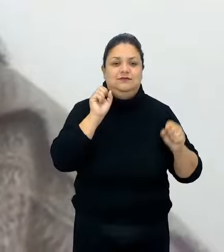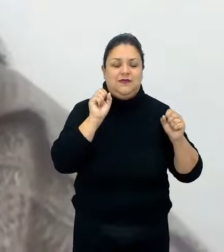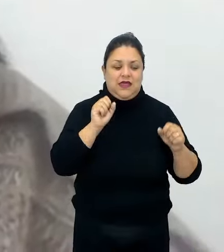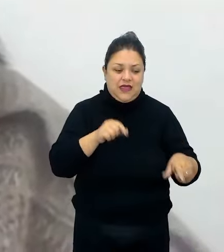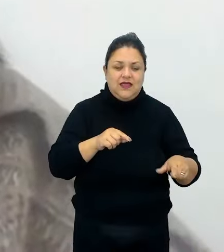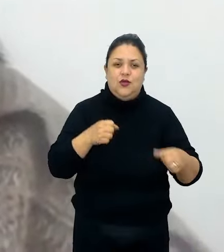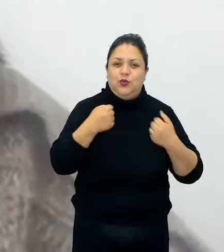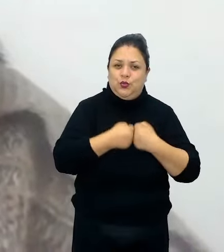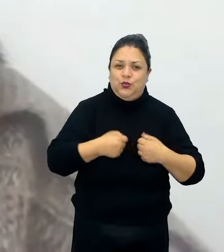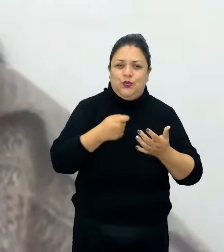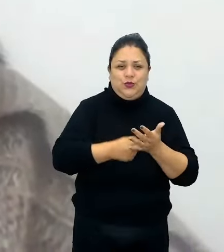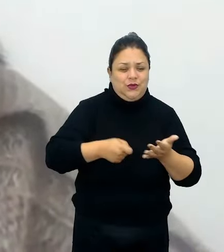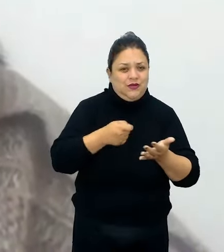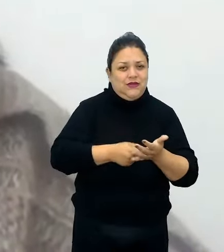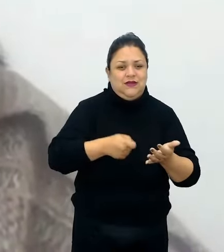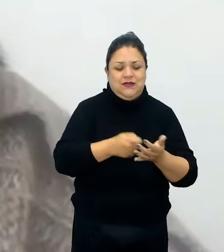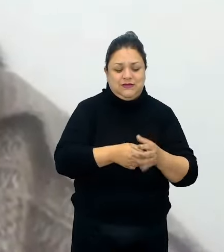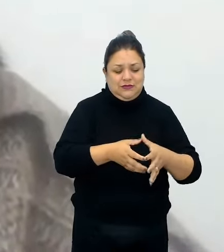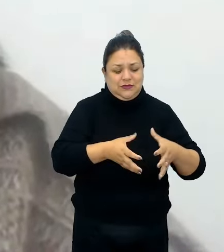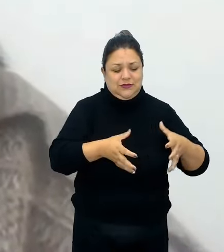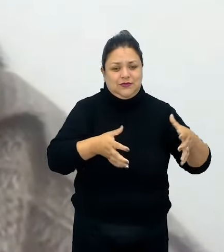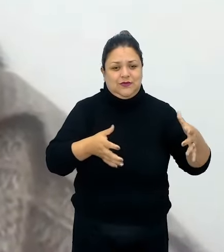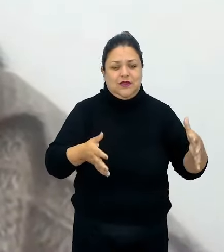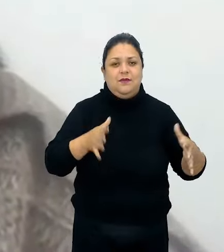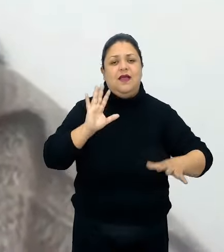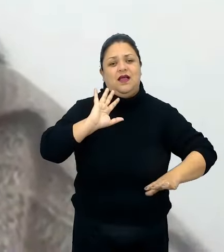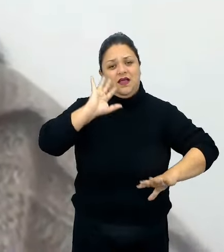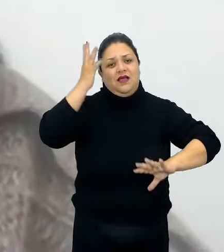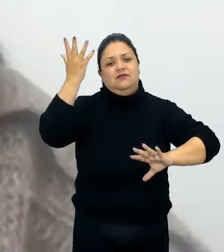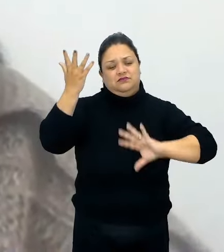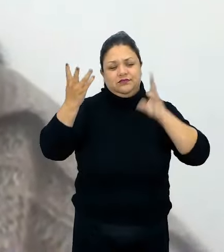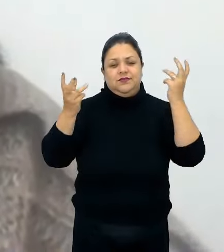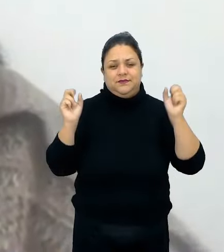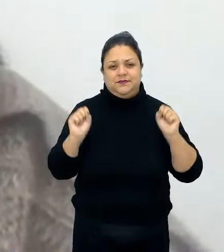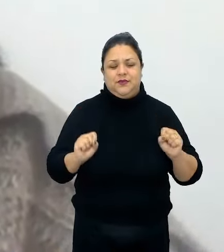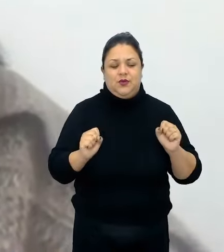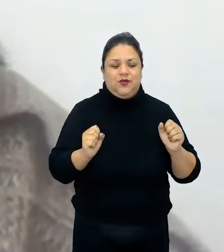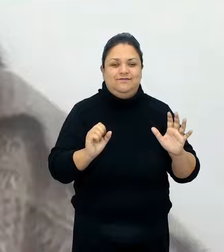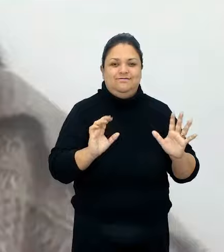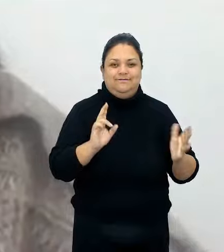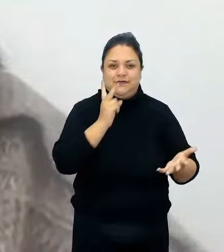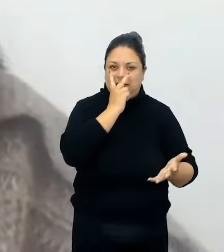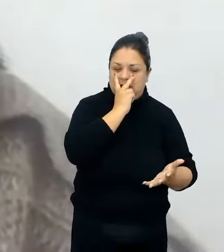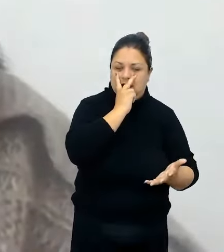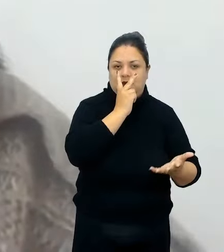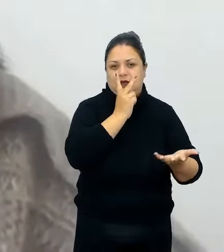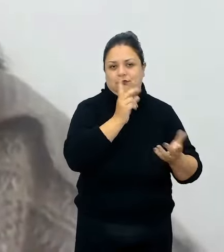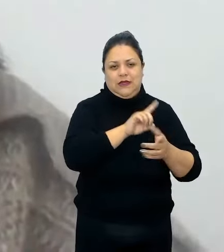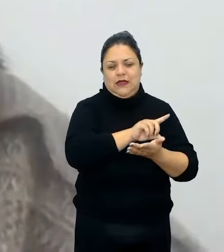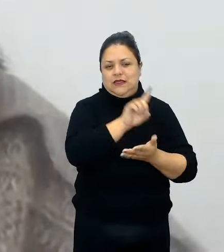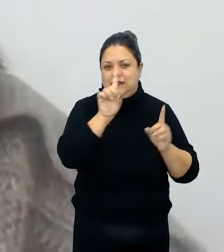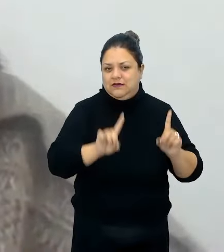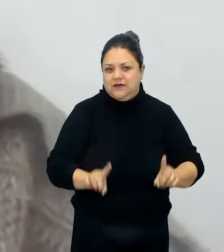sobreviver e, na verdade, acabam tendo algumas sequelas. Hoje, algumas sendo, né,